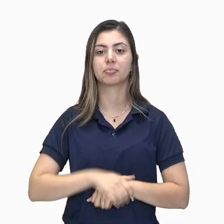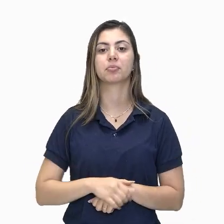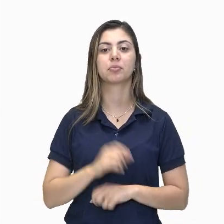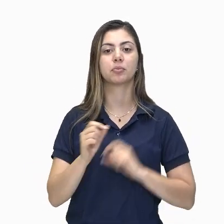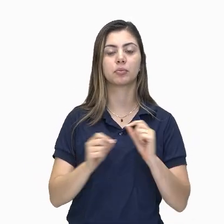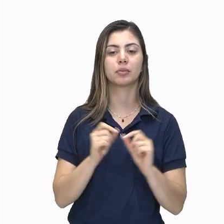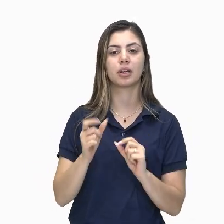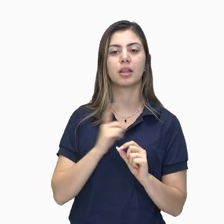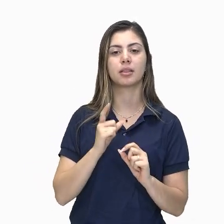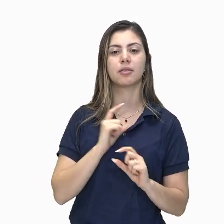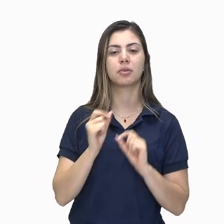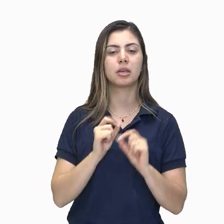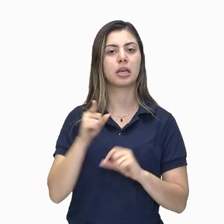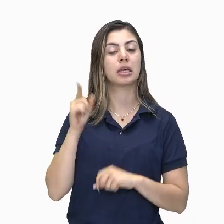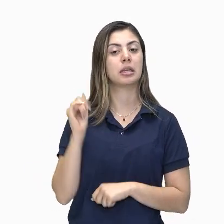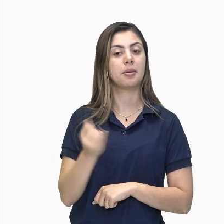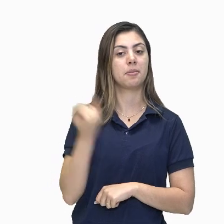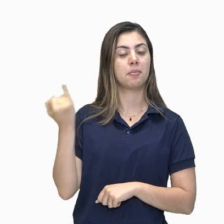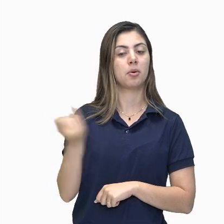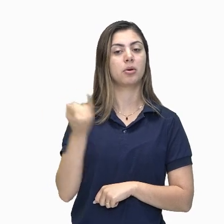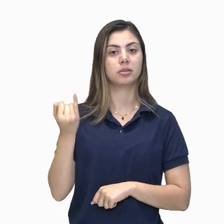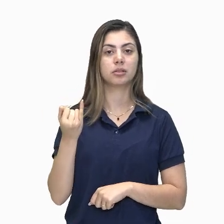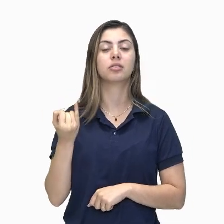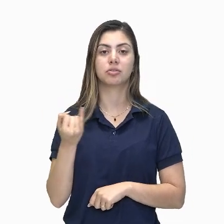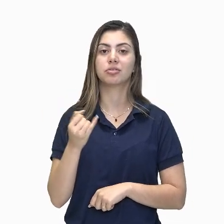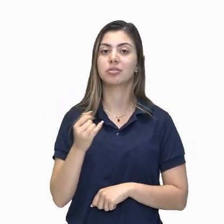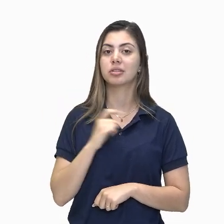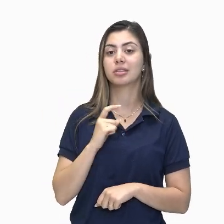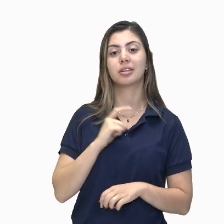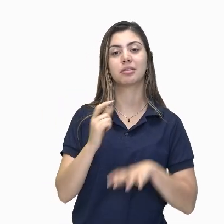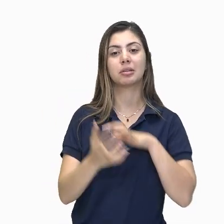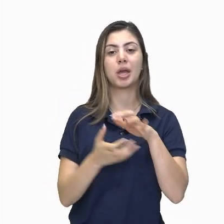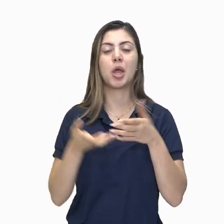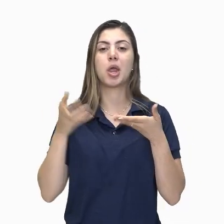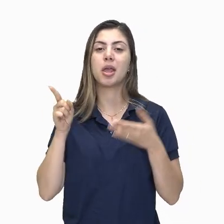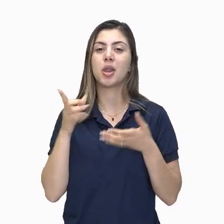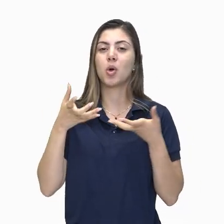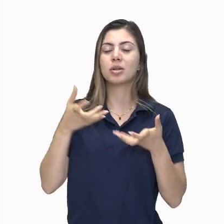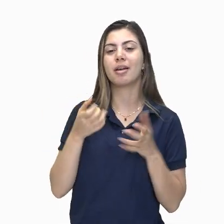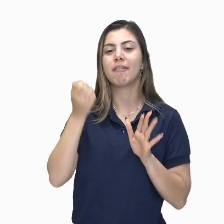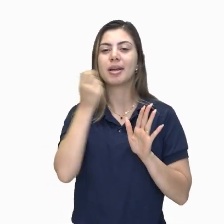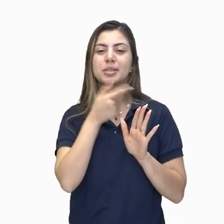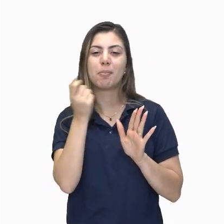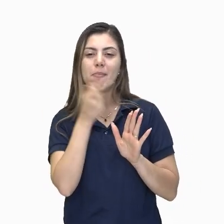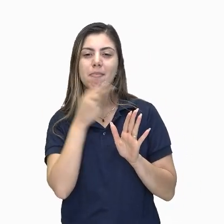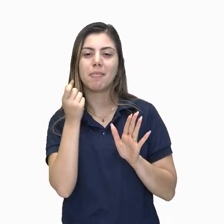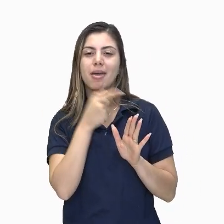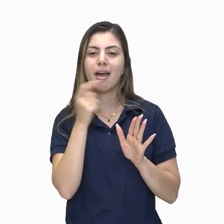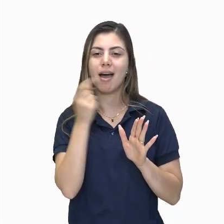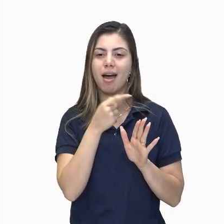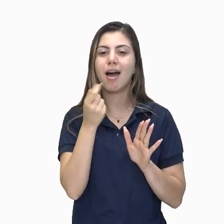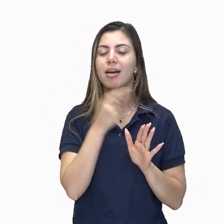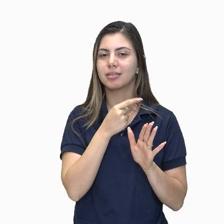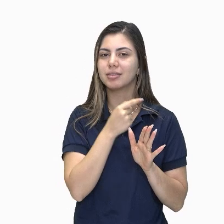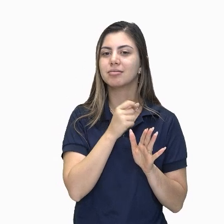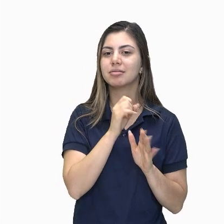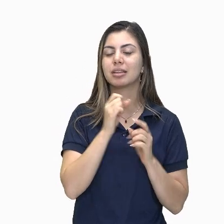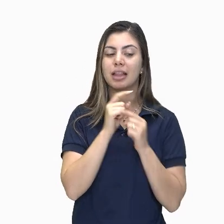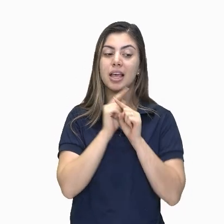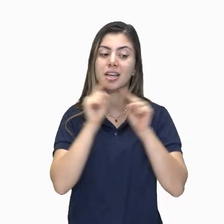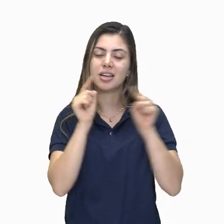uma personalidade irreverente e polêmica, porque ele gostava de fazer piada, era conhecido por esse humor ácido,